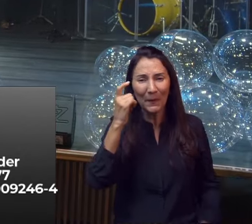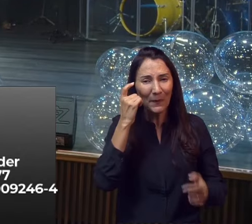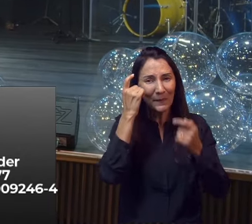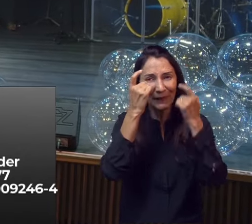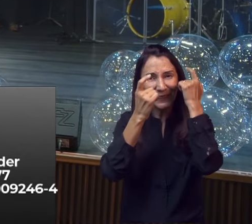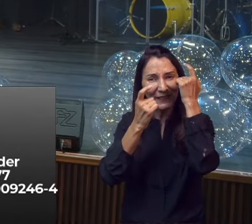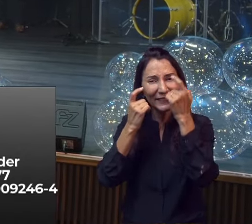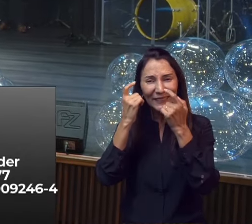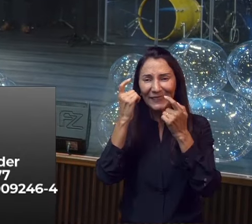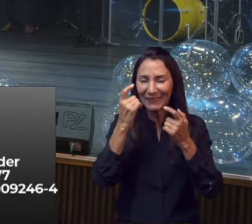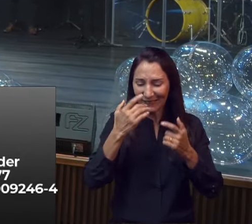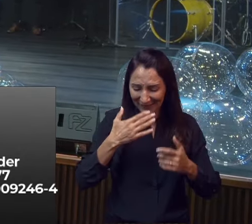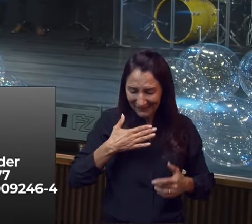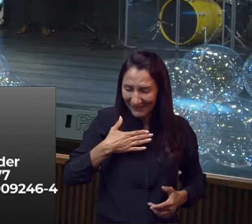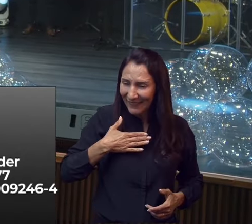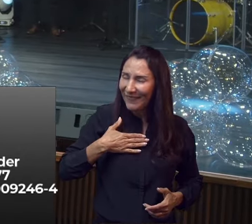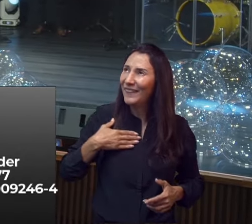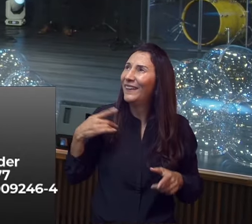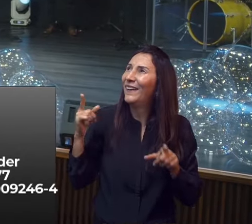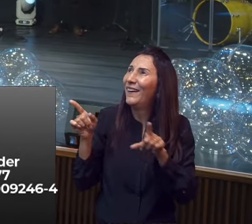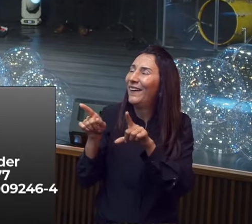comigo também